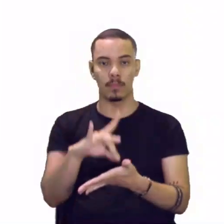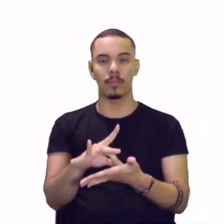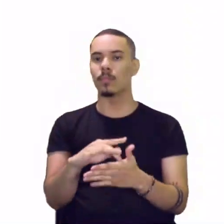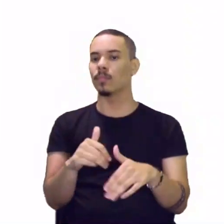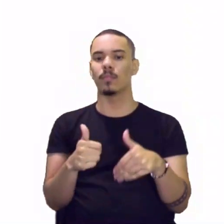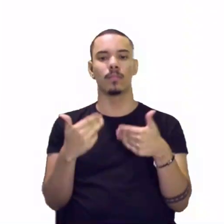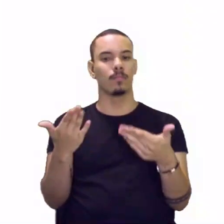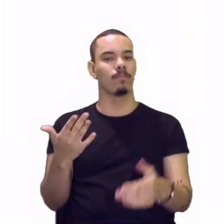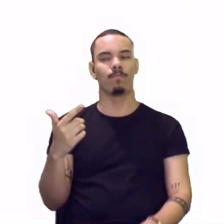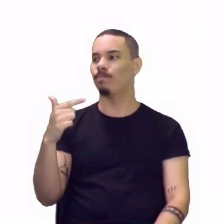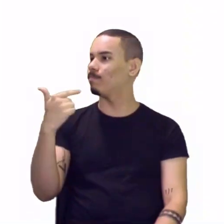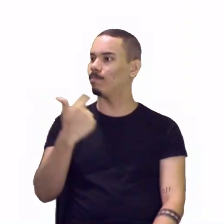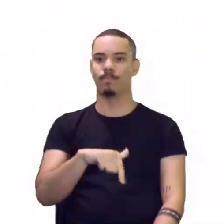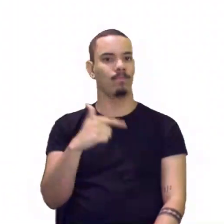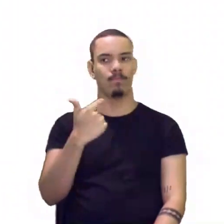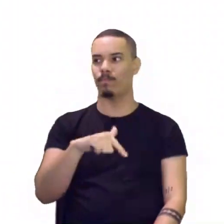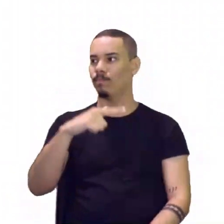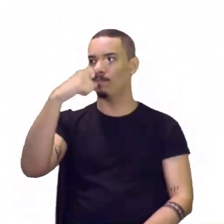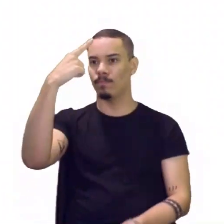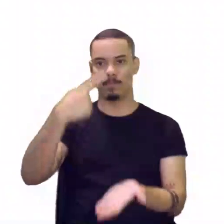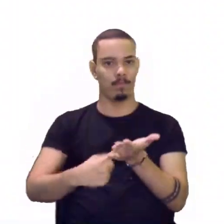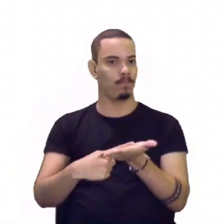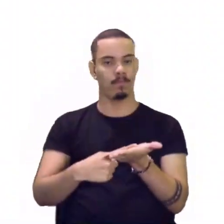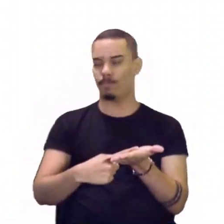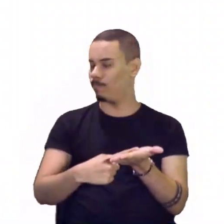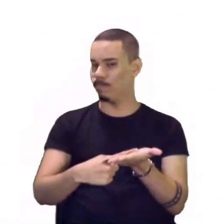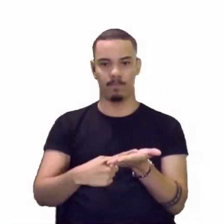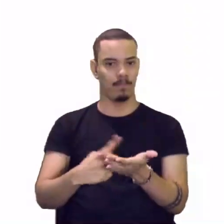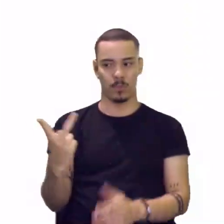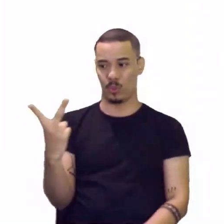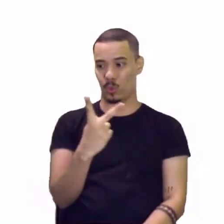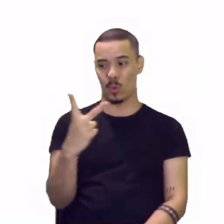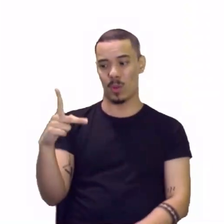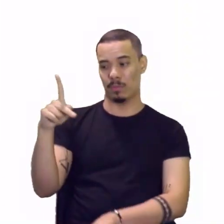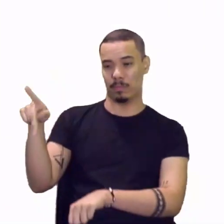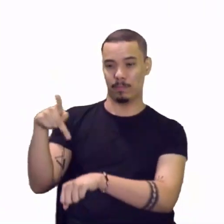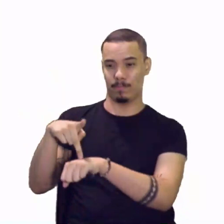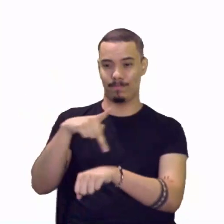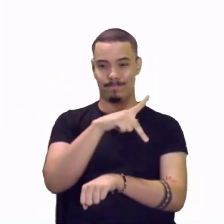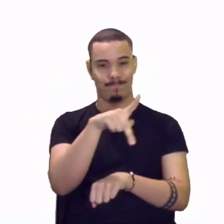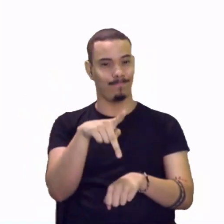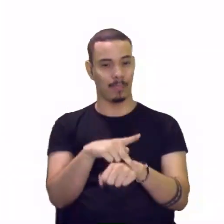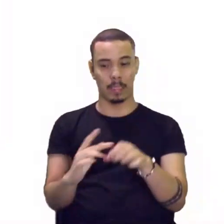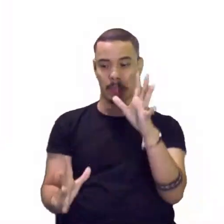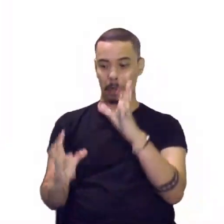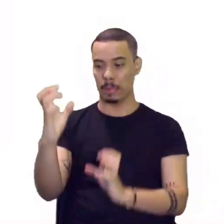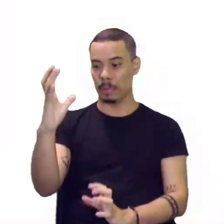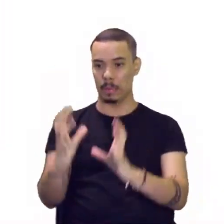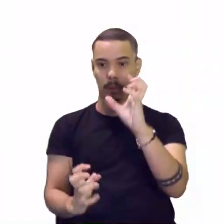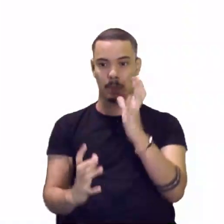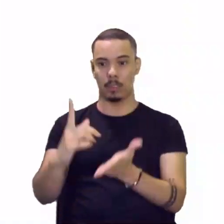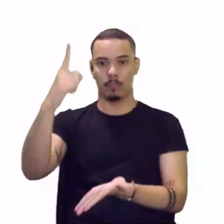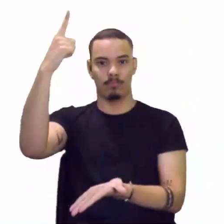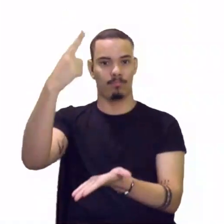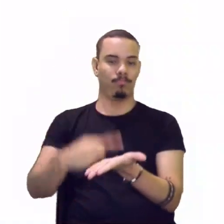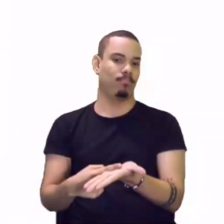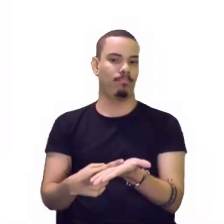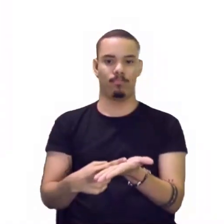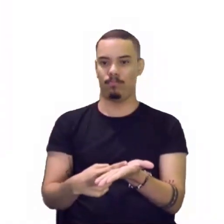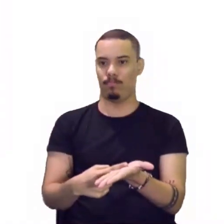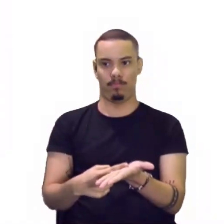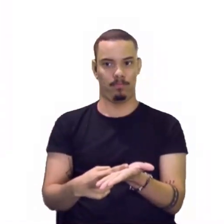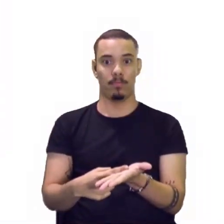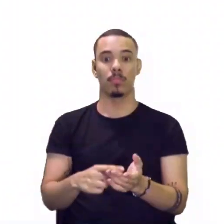qual não há acordo, não existe acordo entre dois países, o que está sujeito à arbitragem,